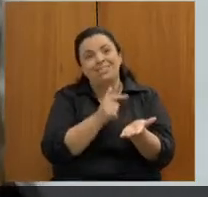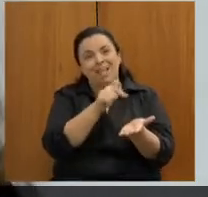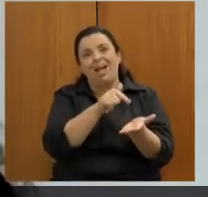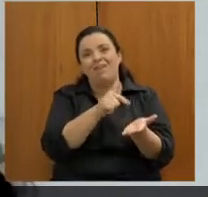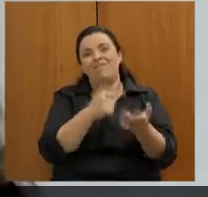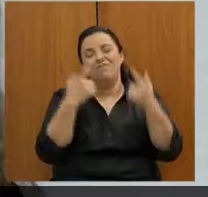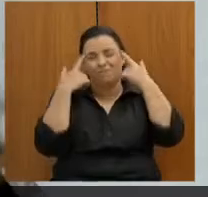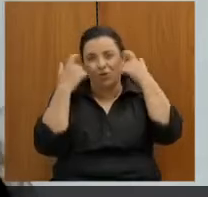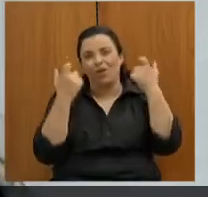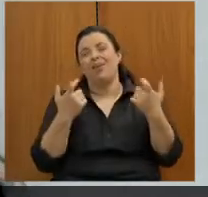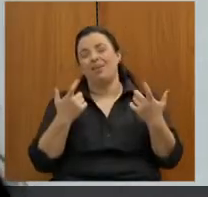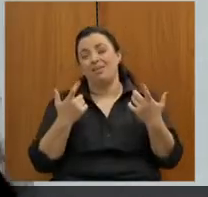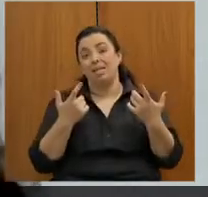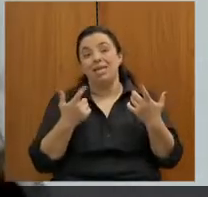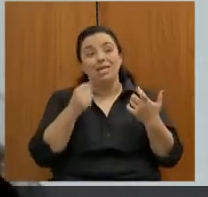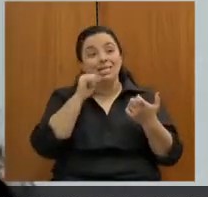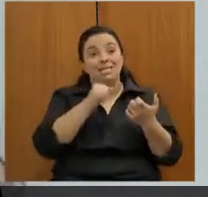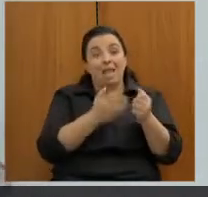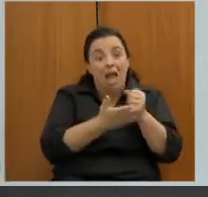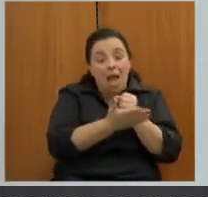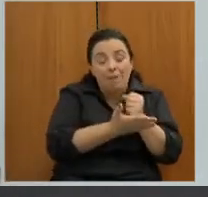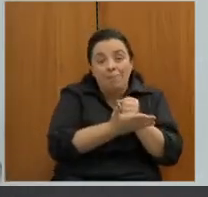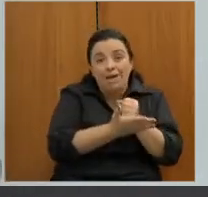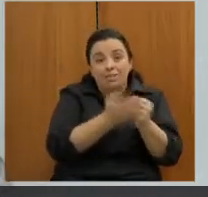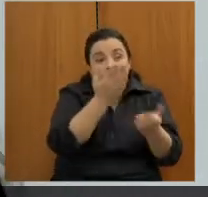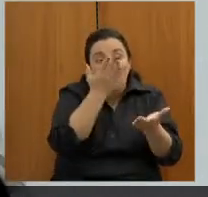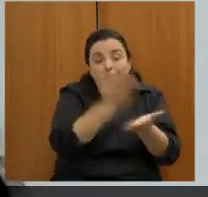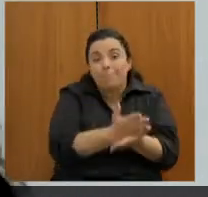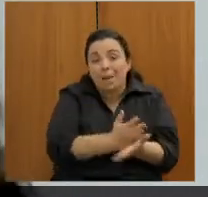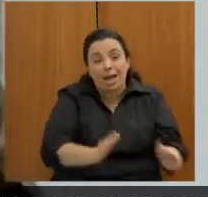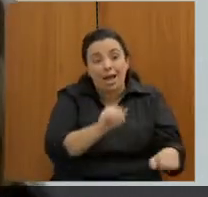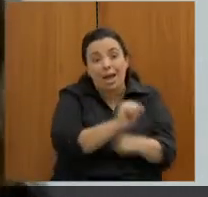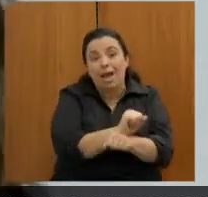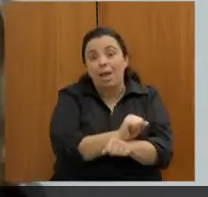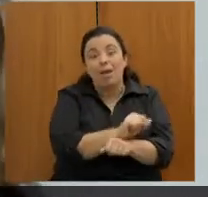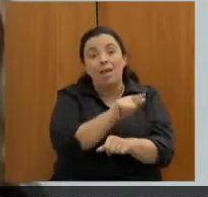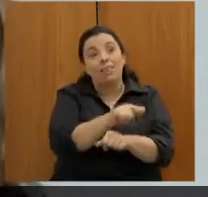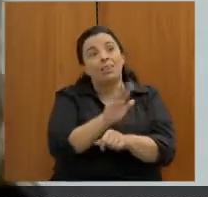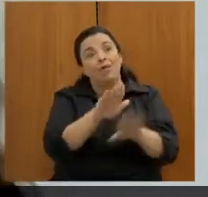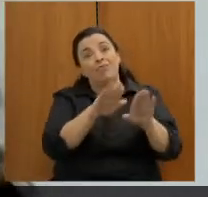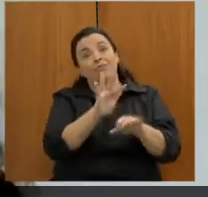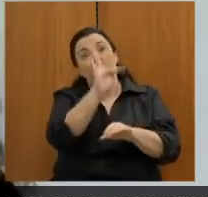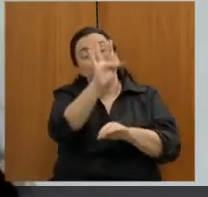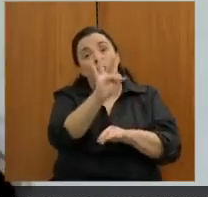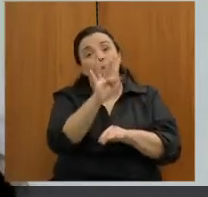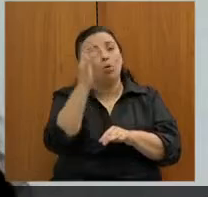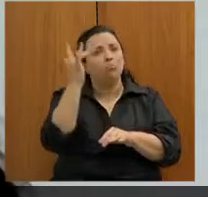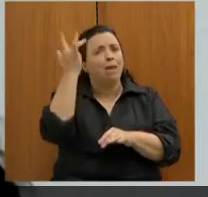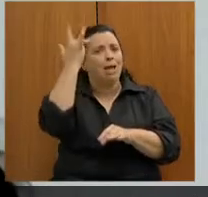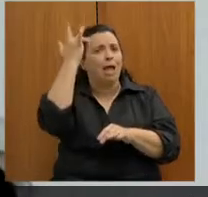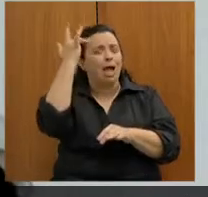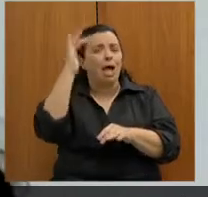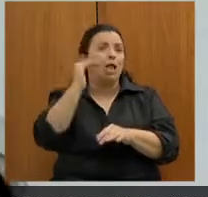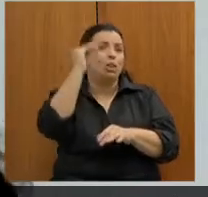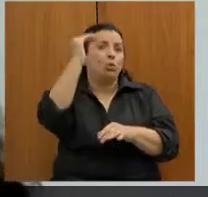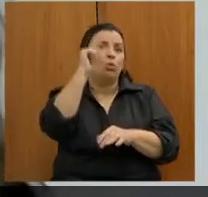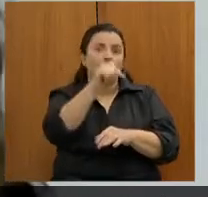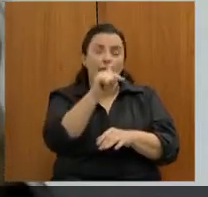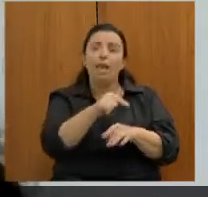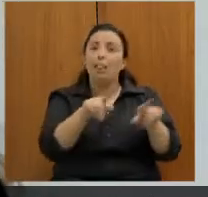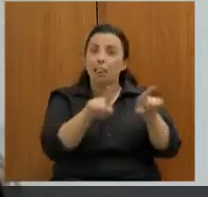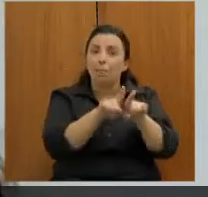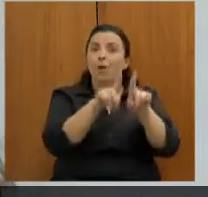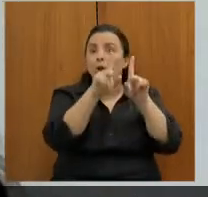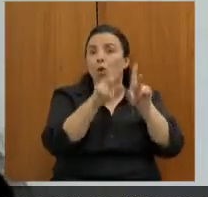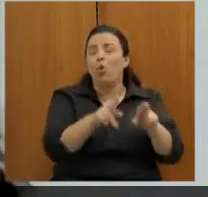romper ele na base eles vão crescer um adulto violento né então é importante eles entenderam o rompimento da repetição de